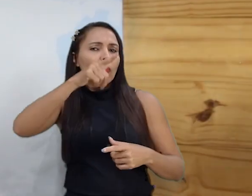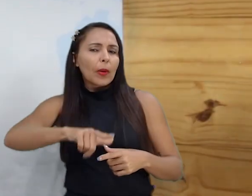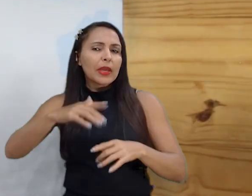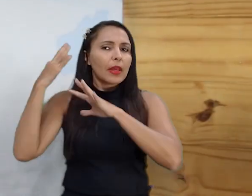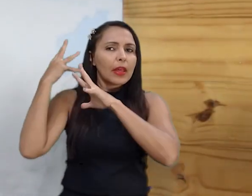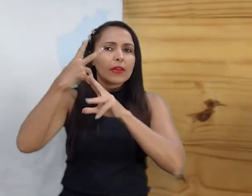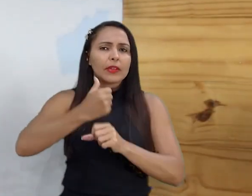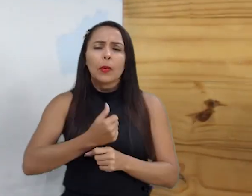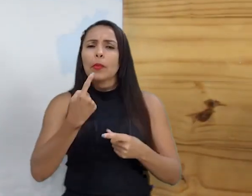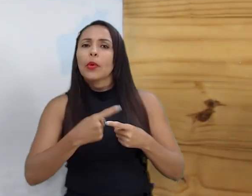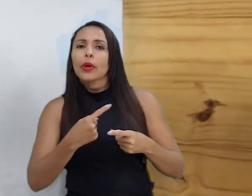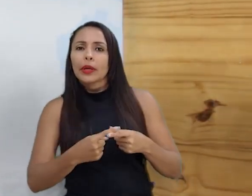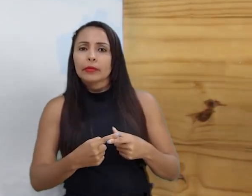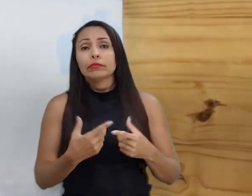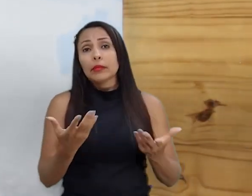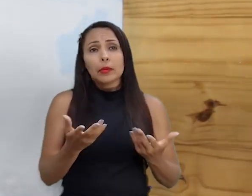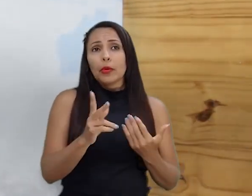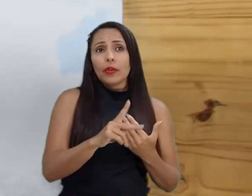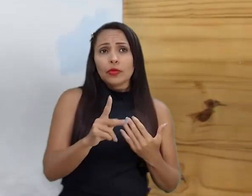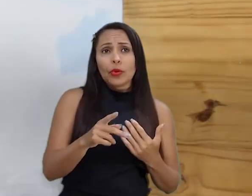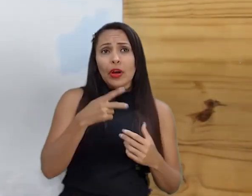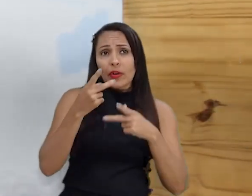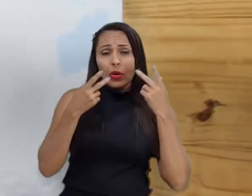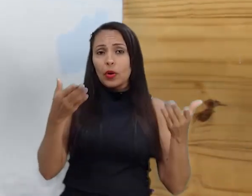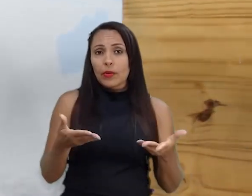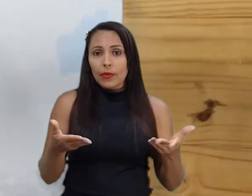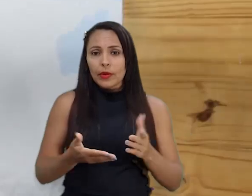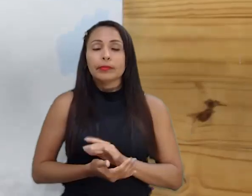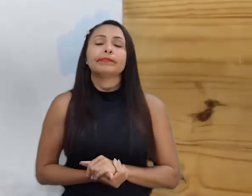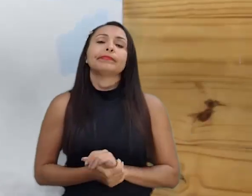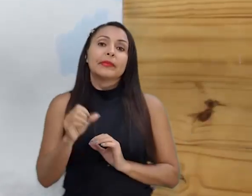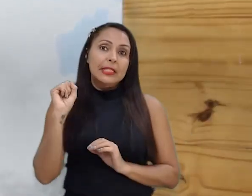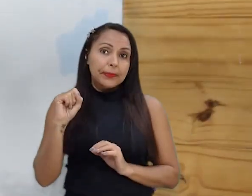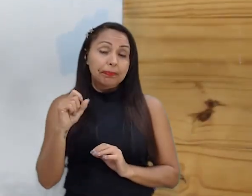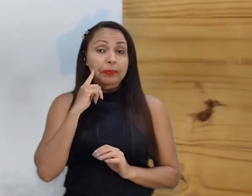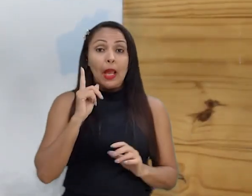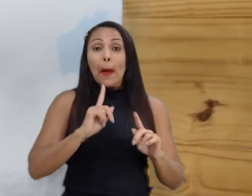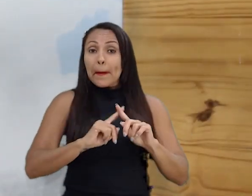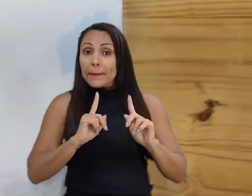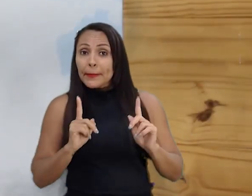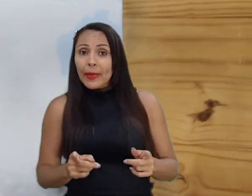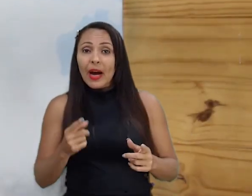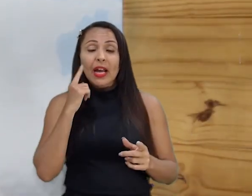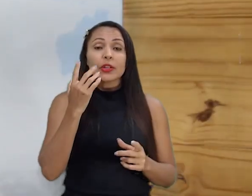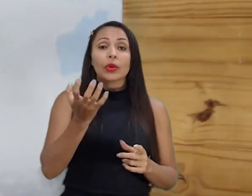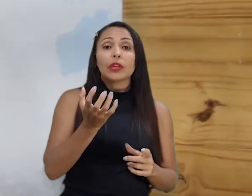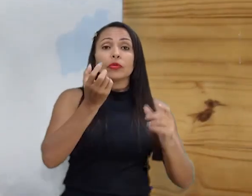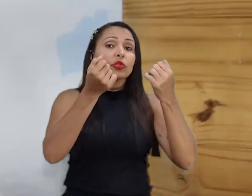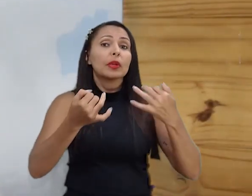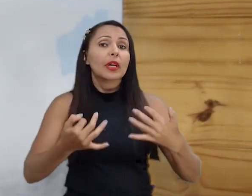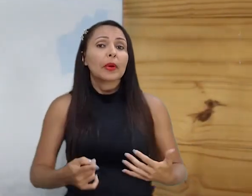imagens? Vocês podem estar se perguntando, tá, professora, mas a senhora falou isso no instante. Pois é, mas sabe por que eu trouxe essas imagens novamente?